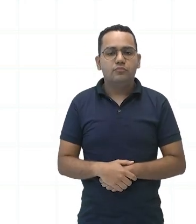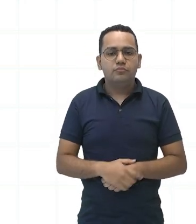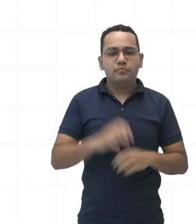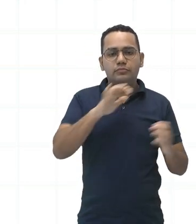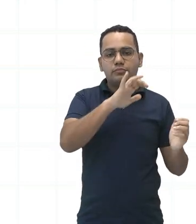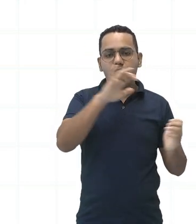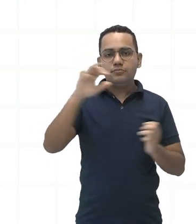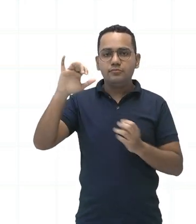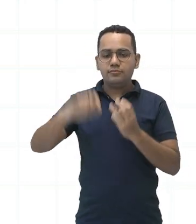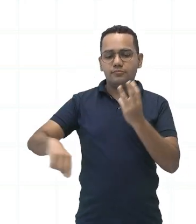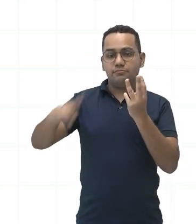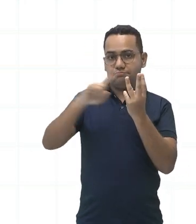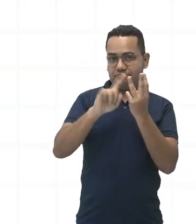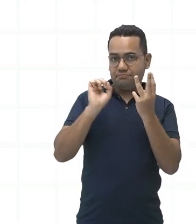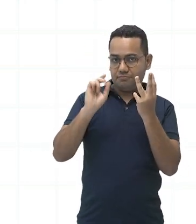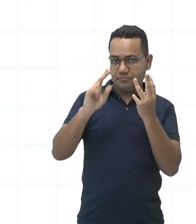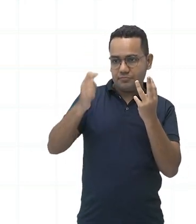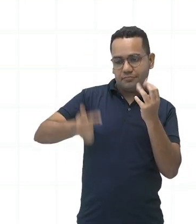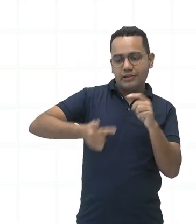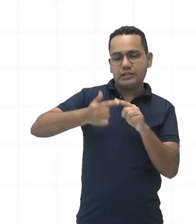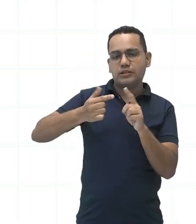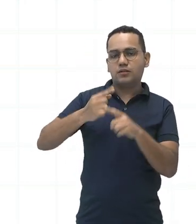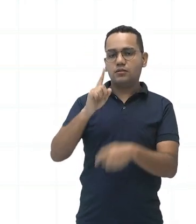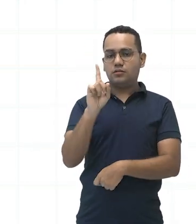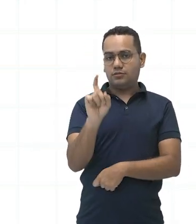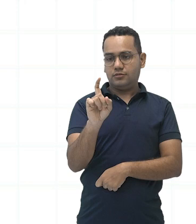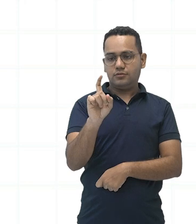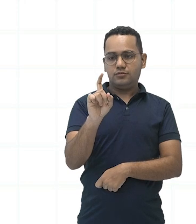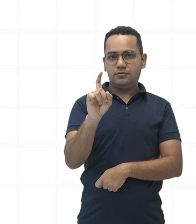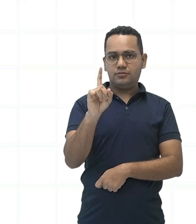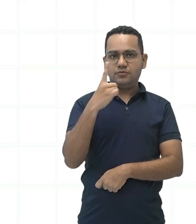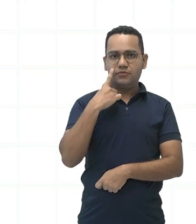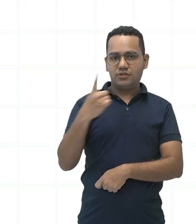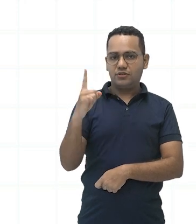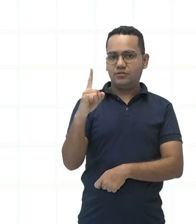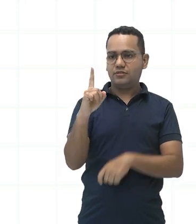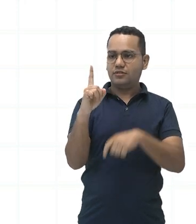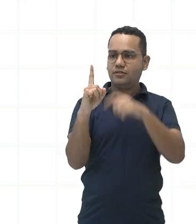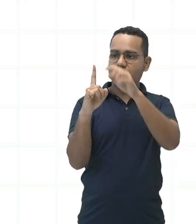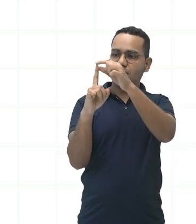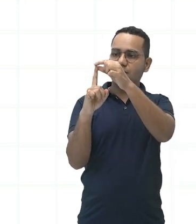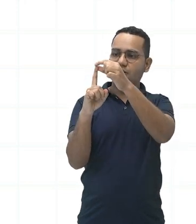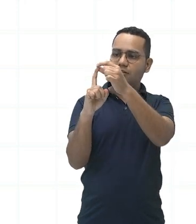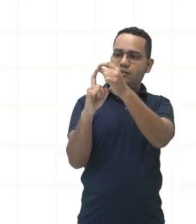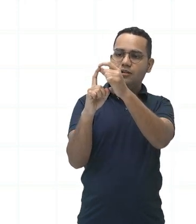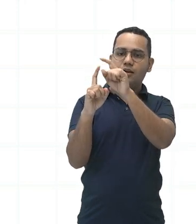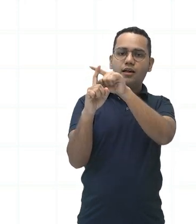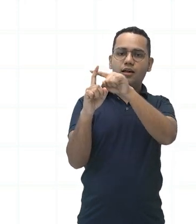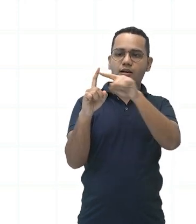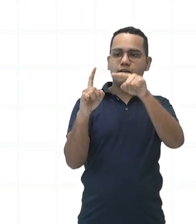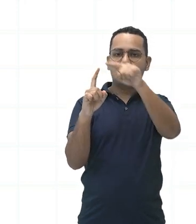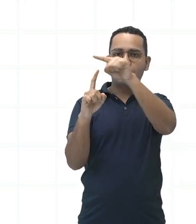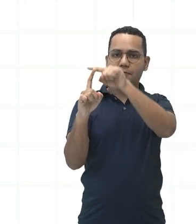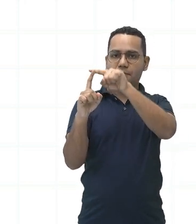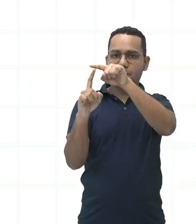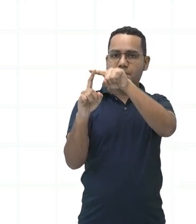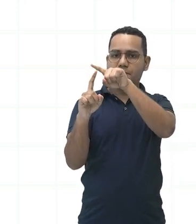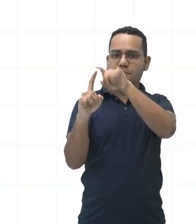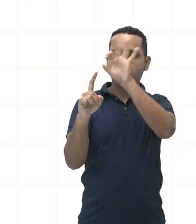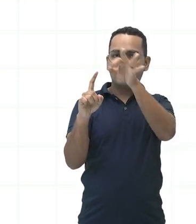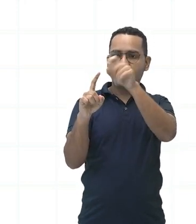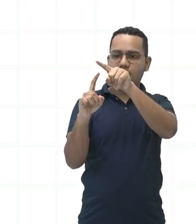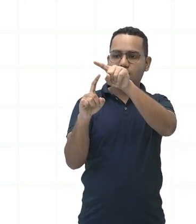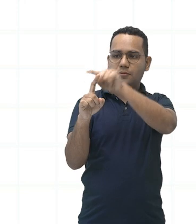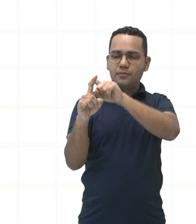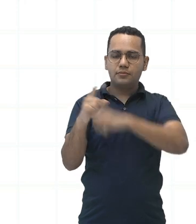a hipercifose, que já existe um acentuamento aqui na região torácica, nas costas dessa